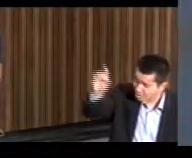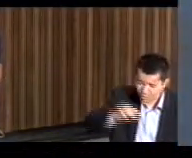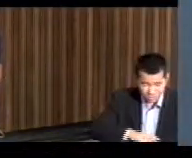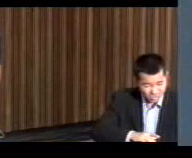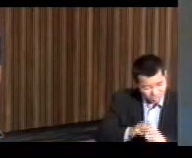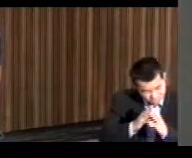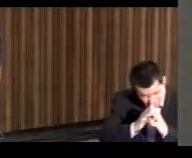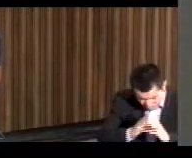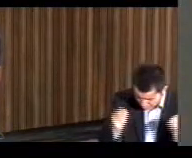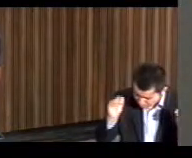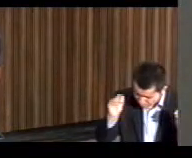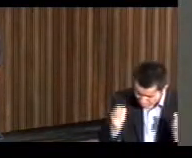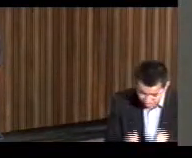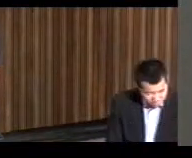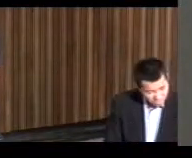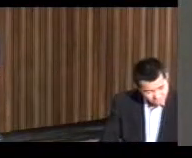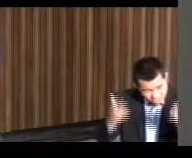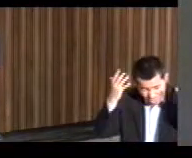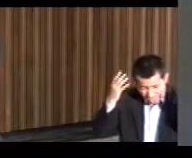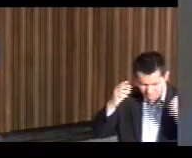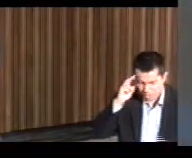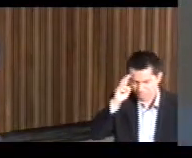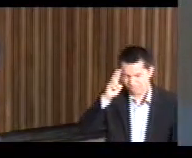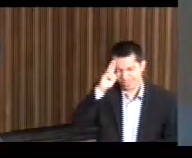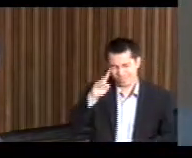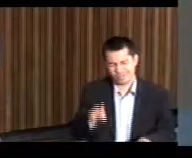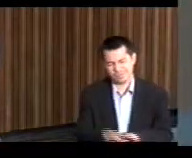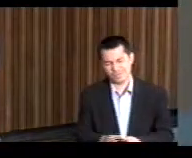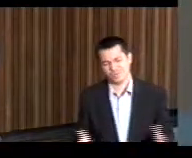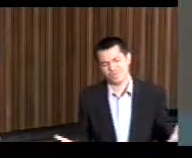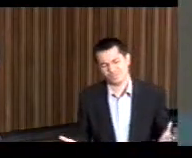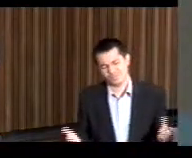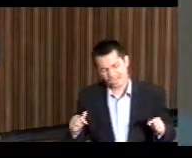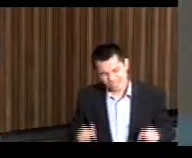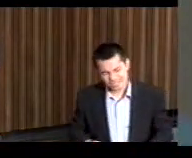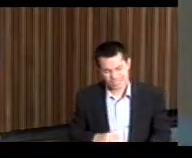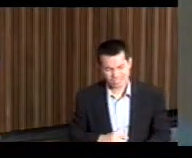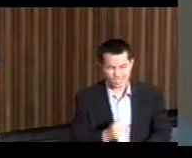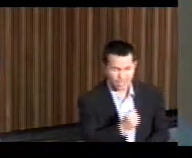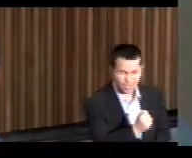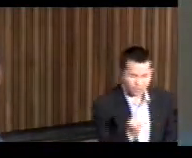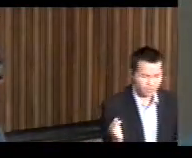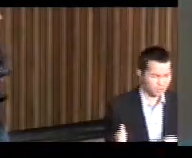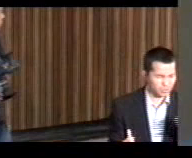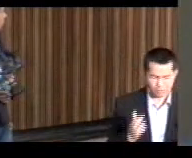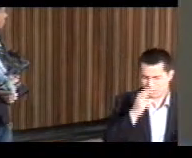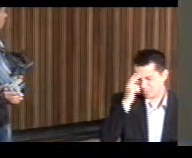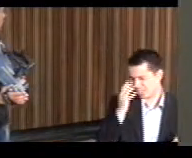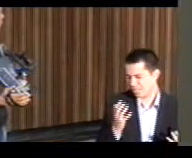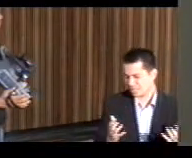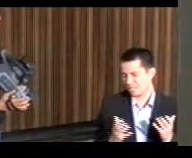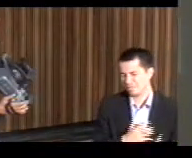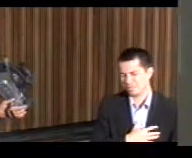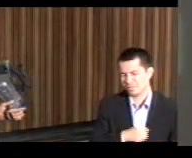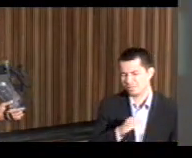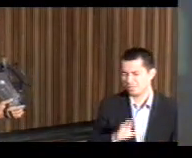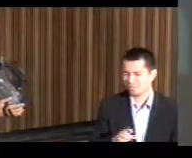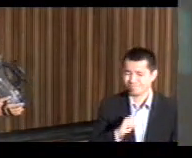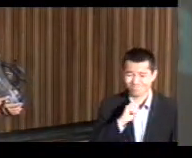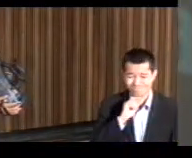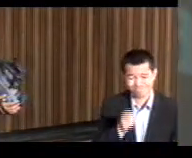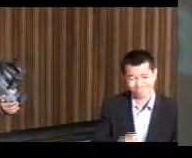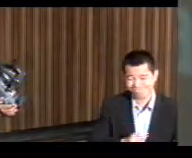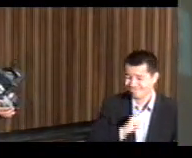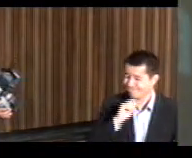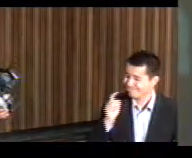lembrar, Senhor, que tem gente aqui que quer ter filhos e não consegue. Senhor Todo-Poderoso,